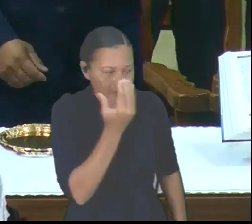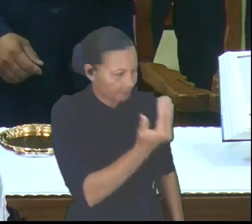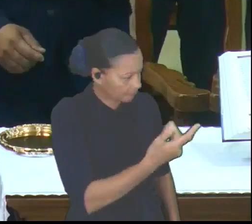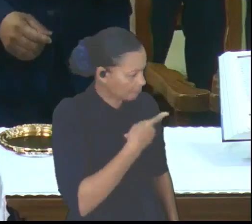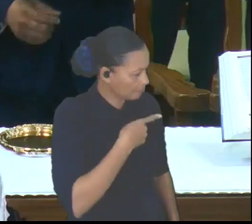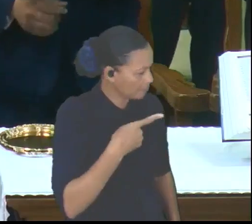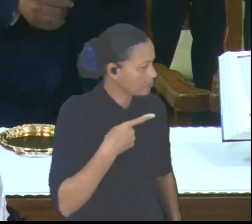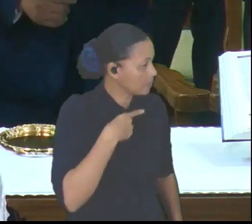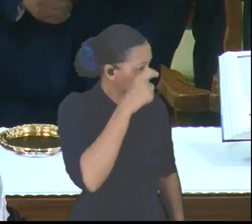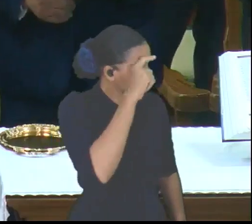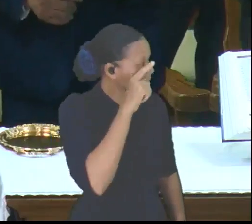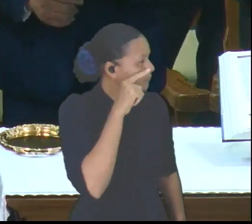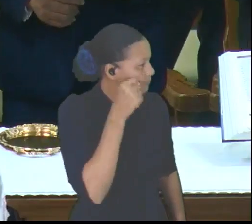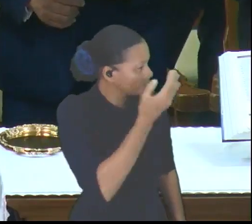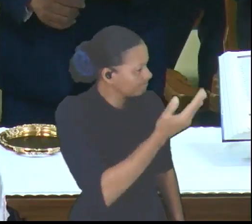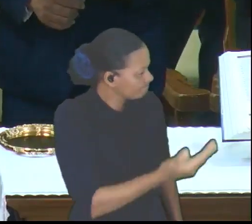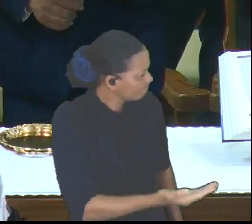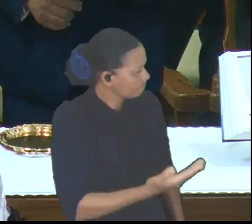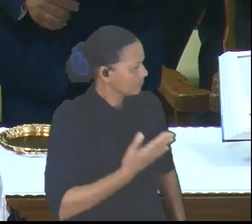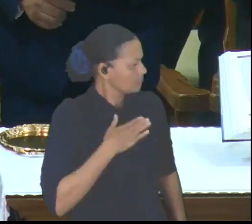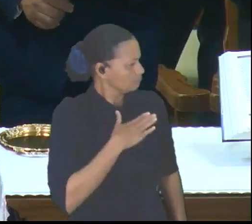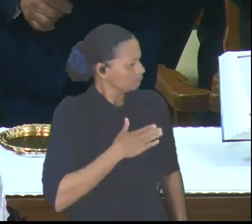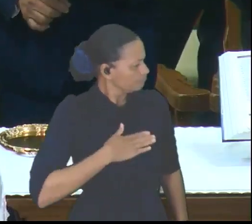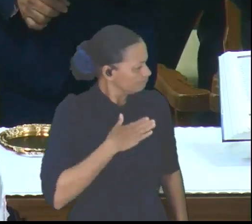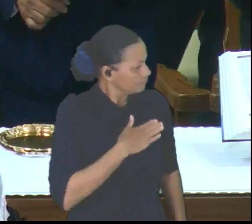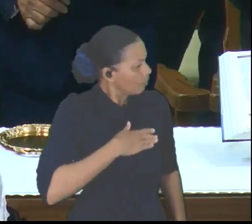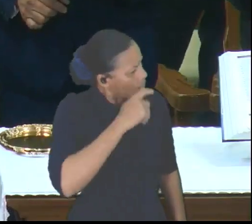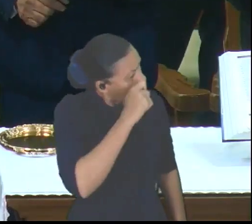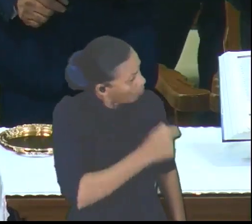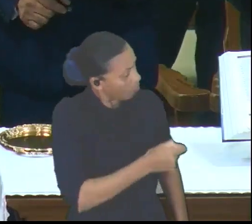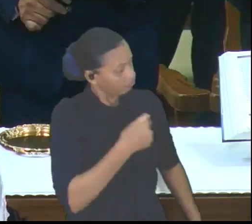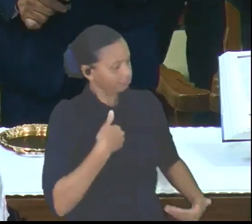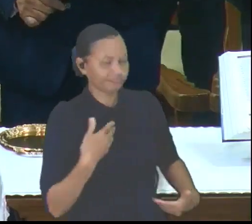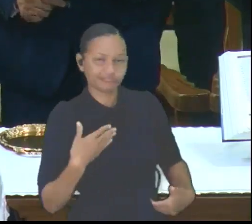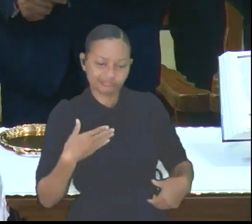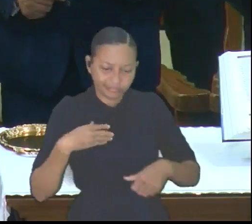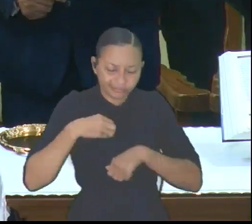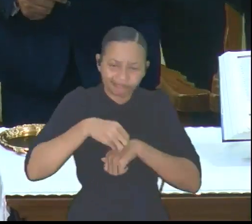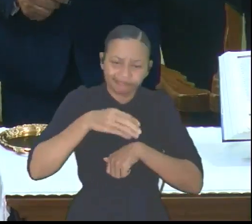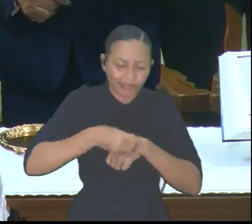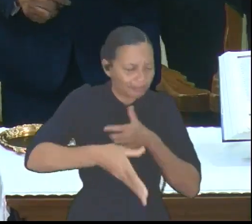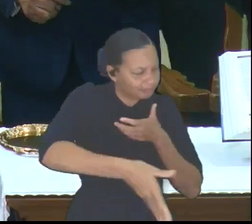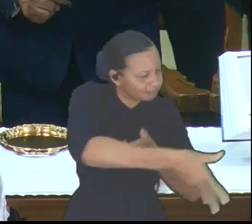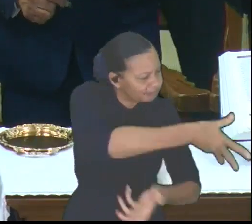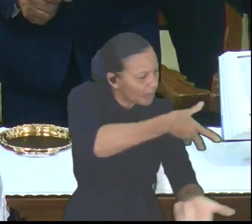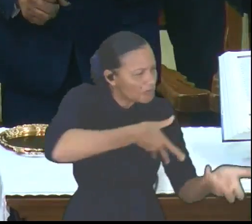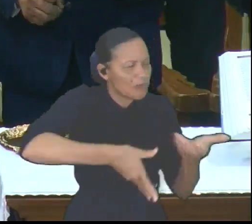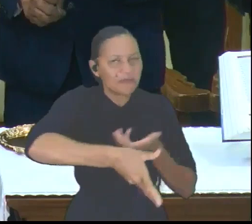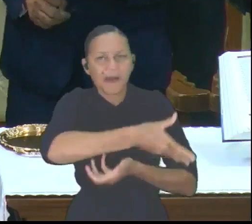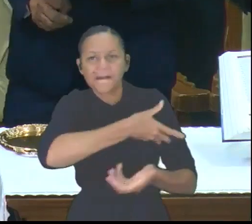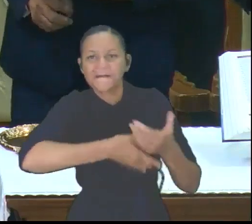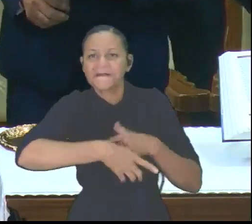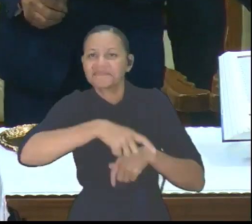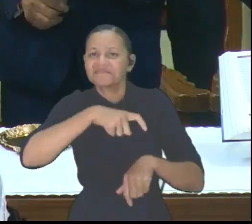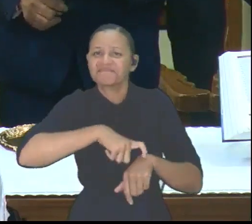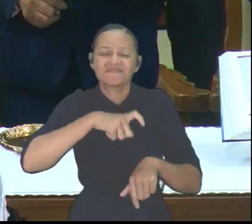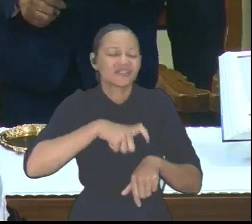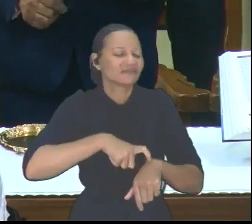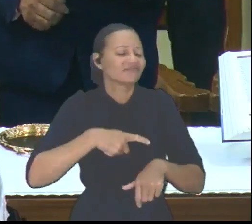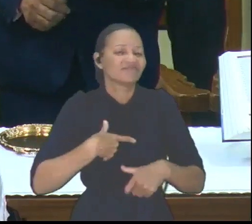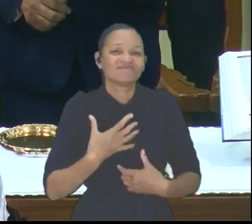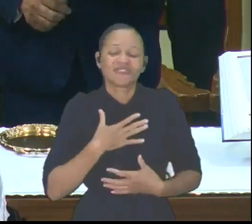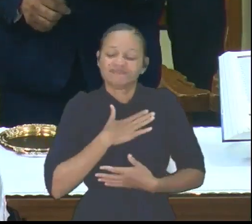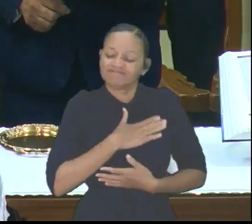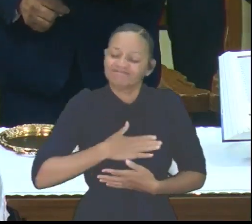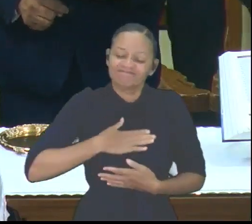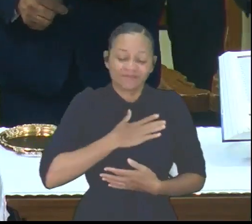José Orisvaldo Nunes pela honra de poder estar partilhando com ele alguns momentos. Para mim realmente é